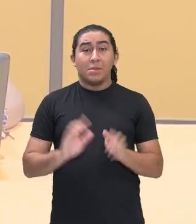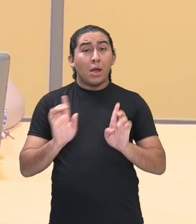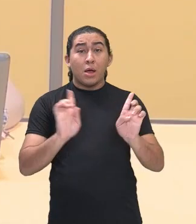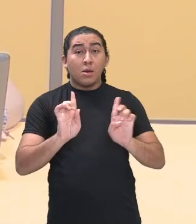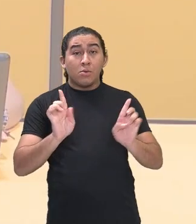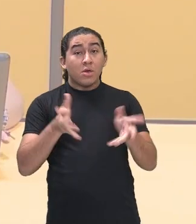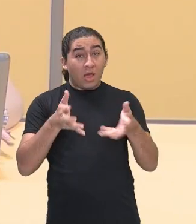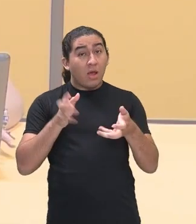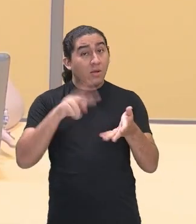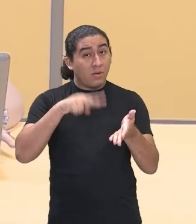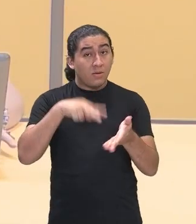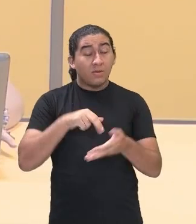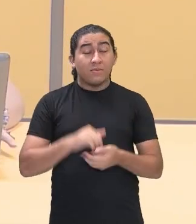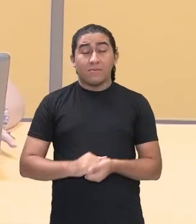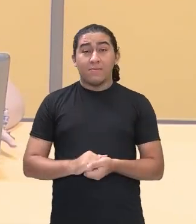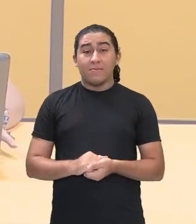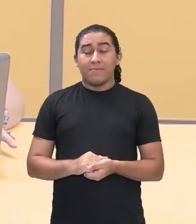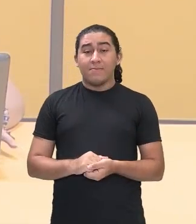Não, quero ler.